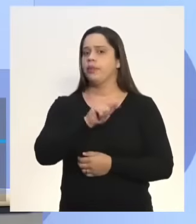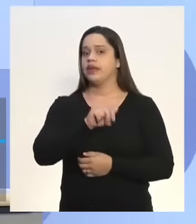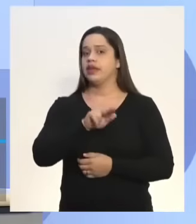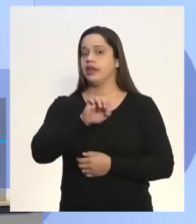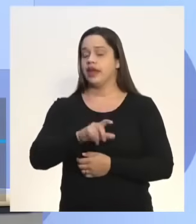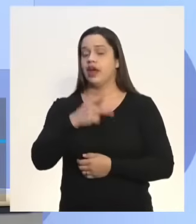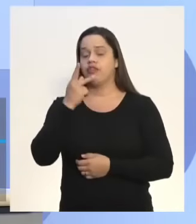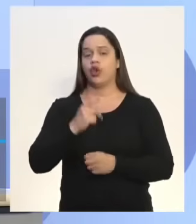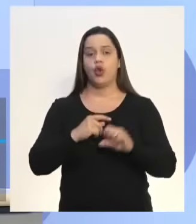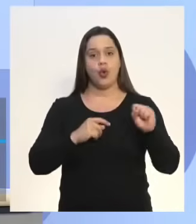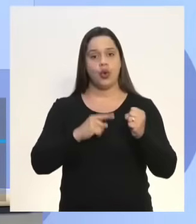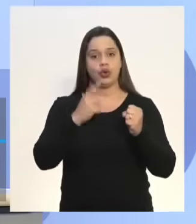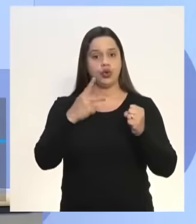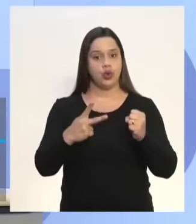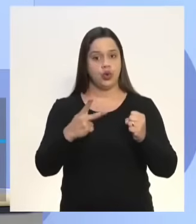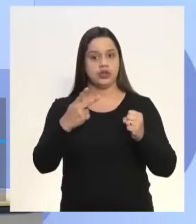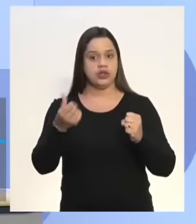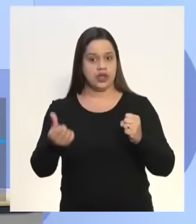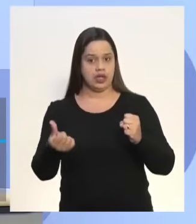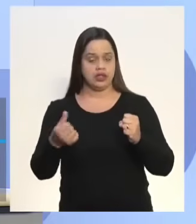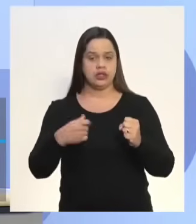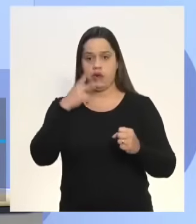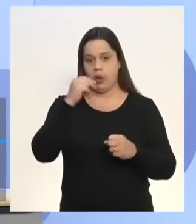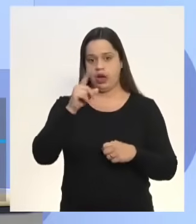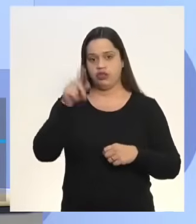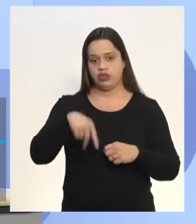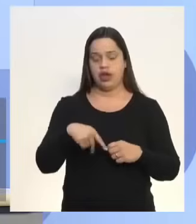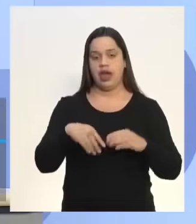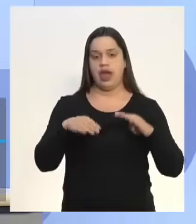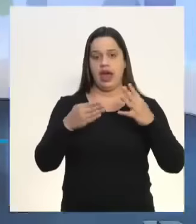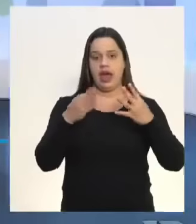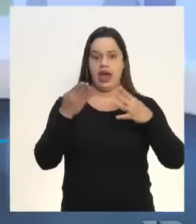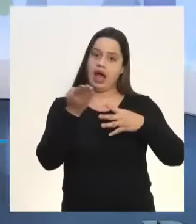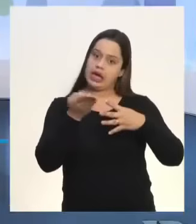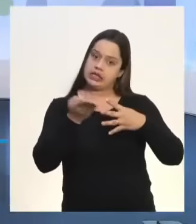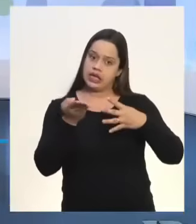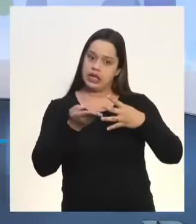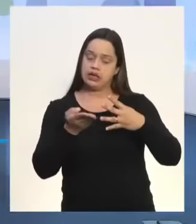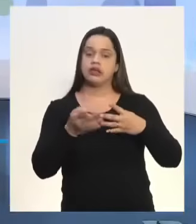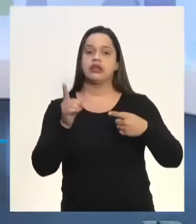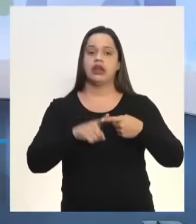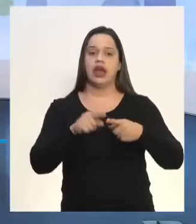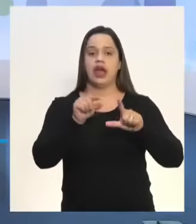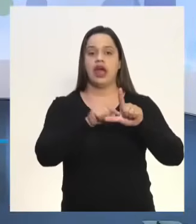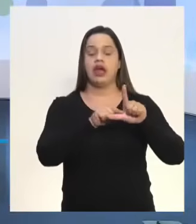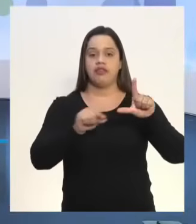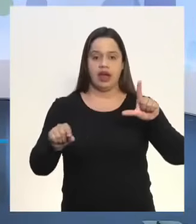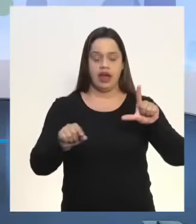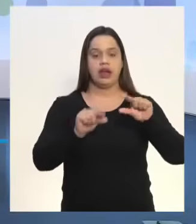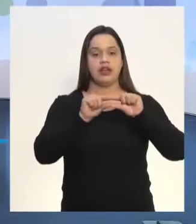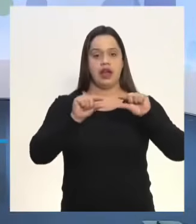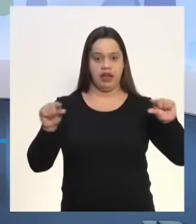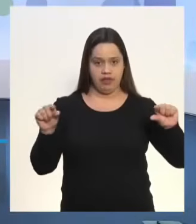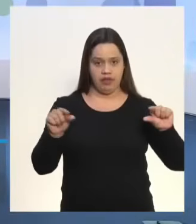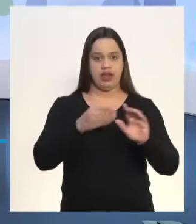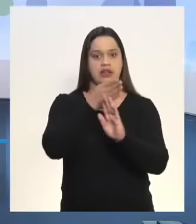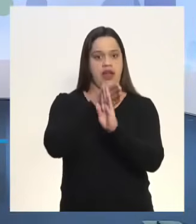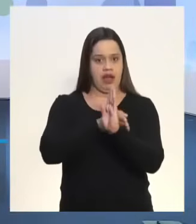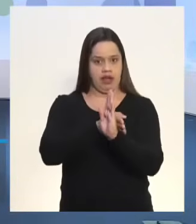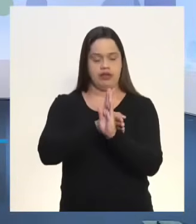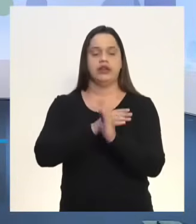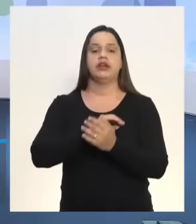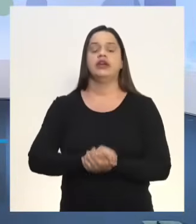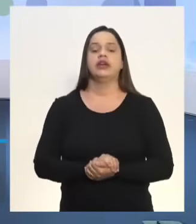8, 12 e 6, que eu imagino que seja exatamente a sequência como está ali. Vértice, Sim. aresta E e face. face.